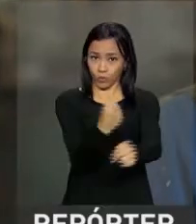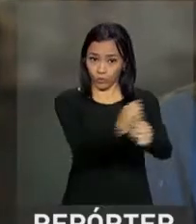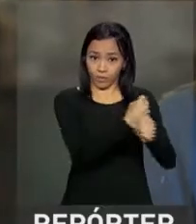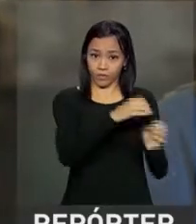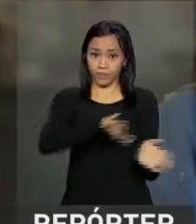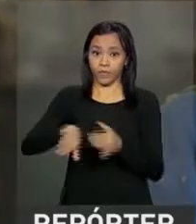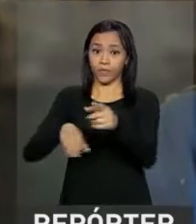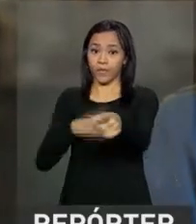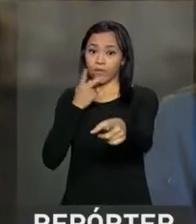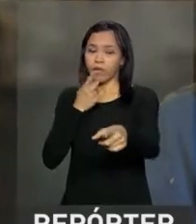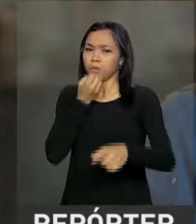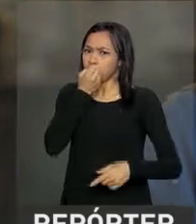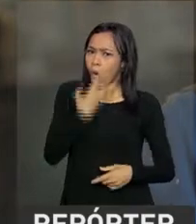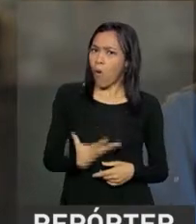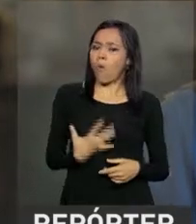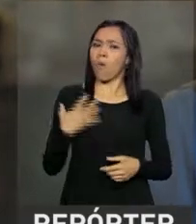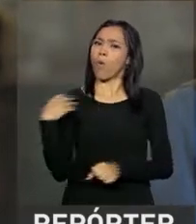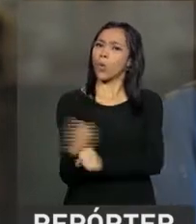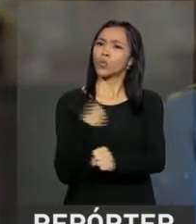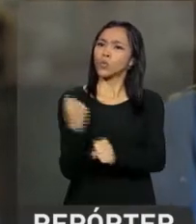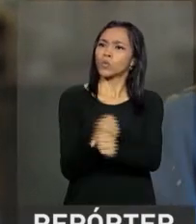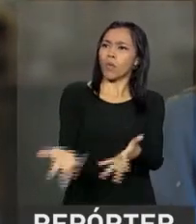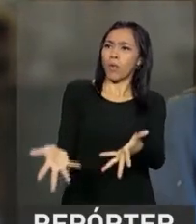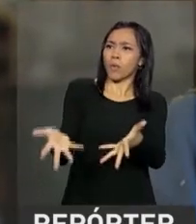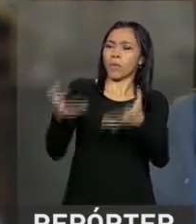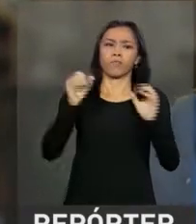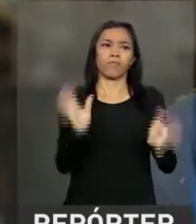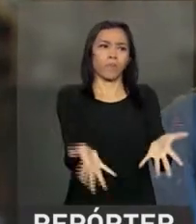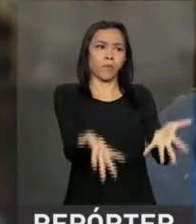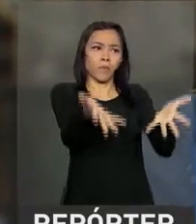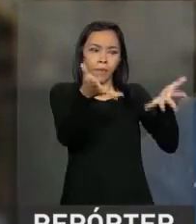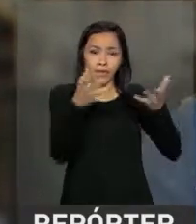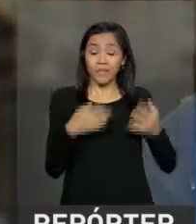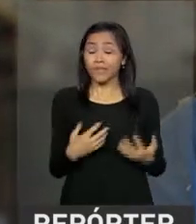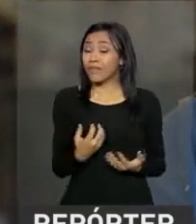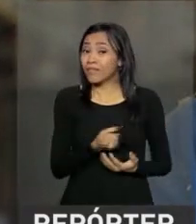o pessoal investir mais em obra, construir mais, você entendeu? Porque tem muita gente precisando.